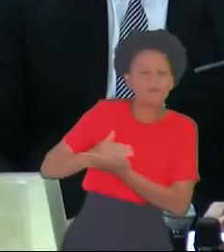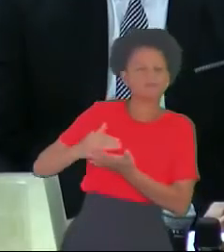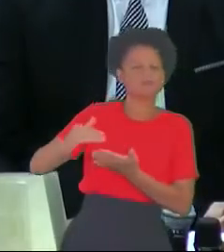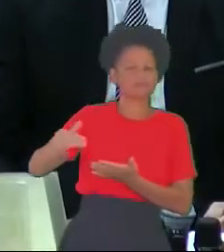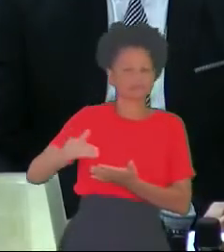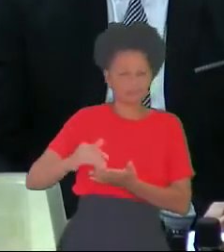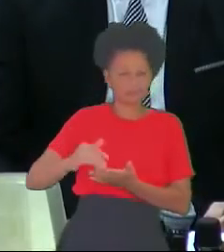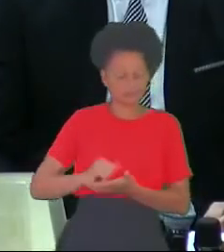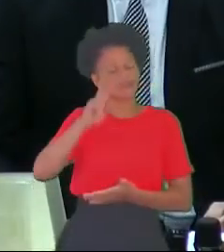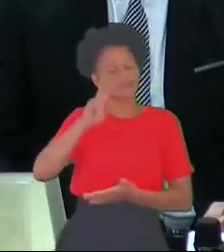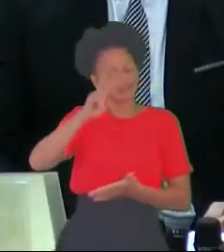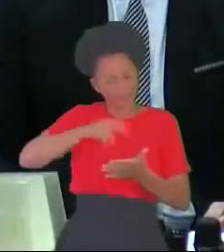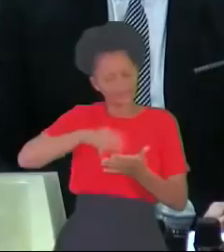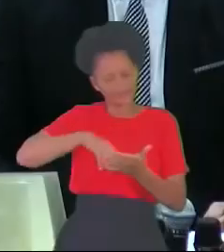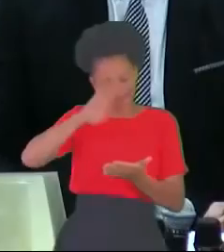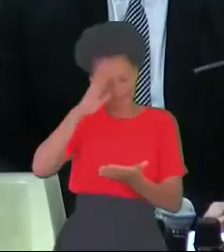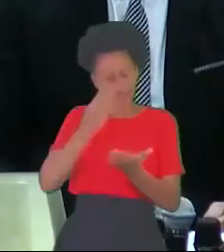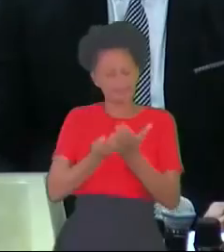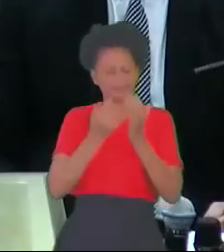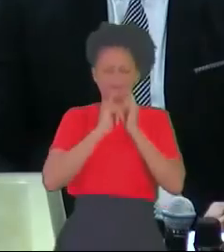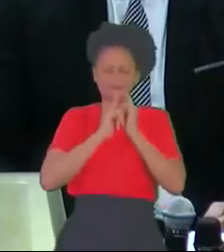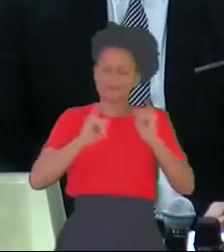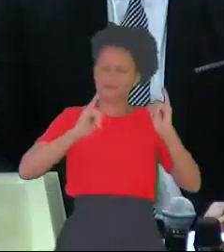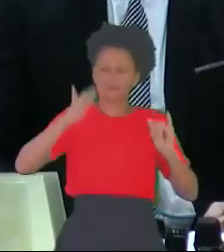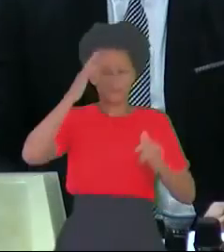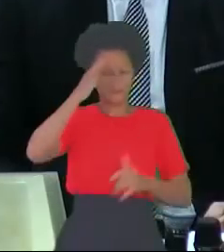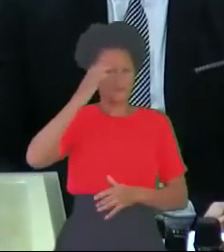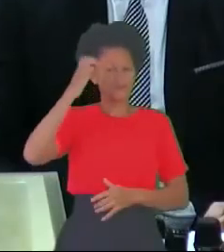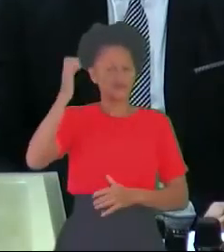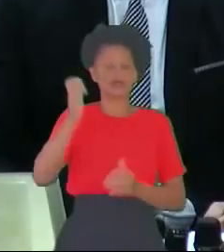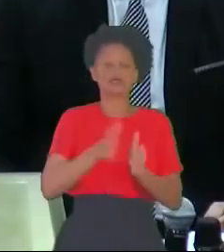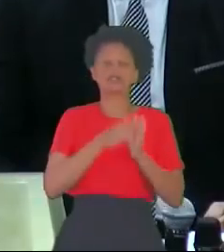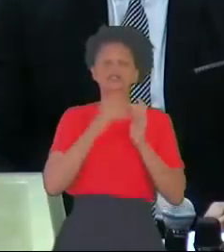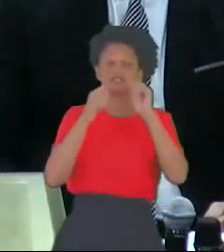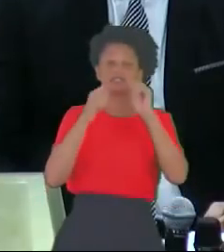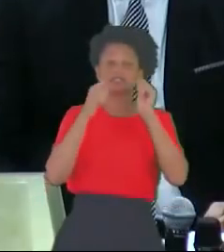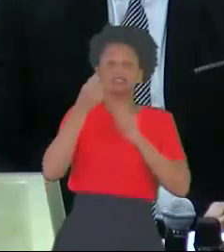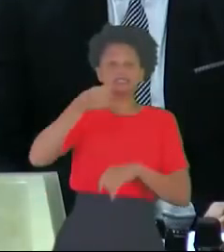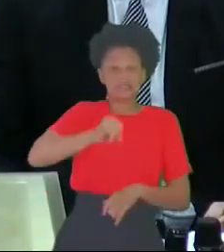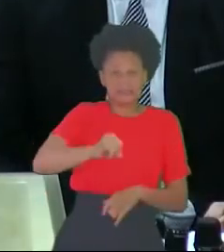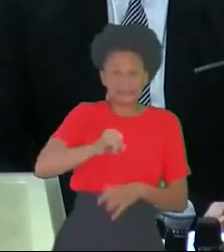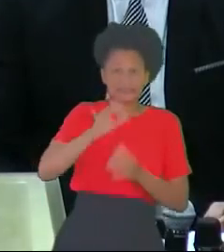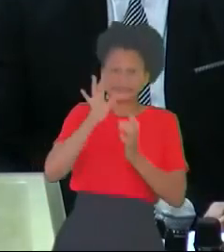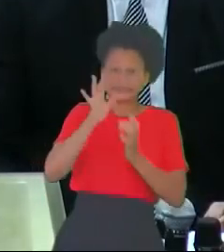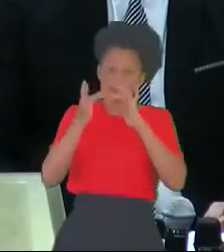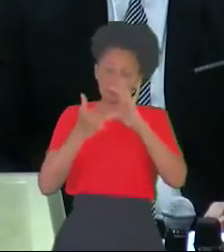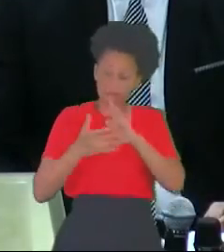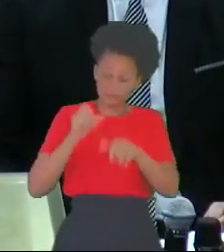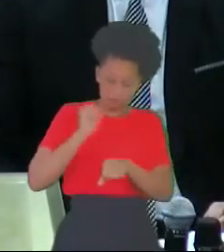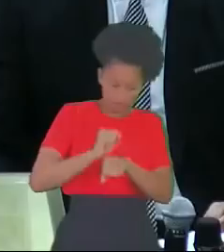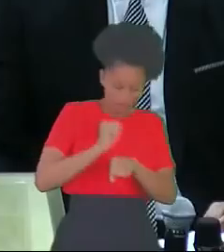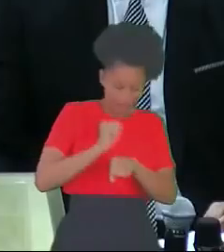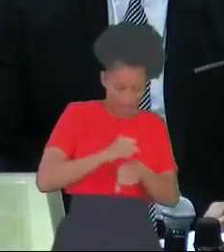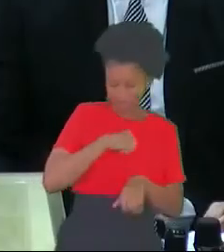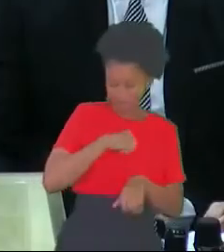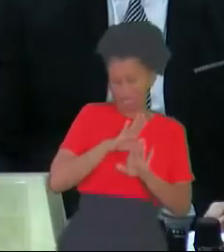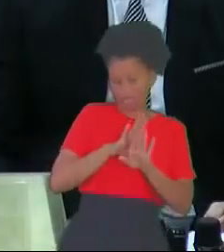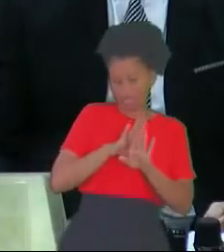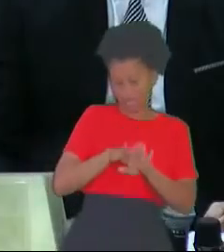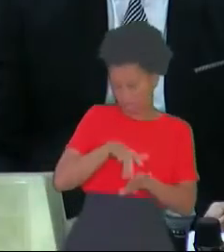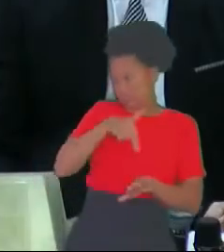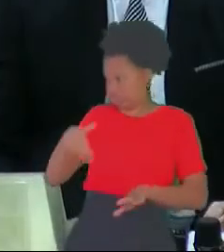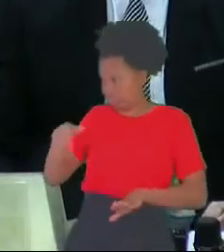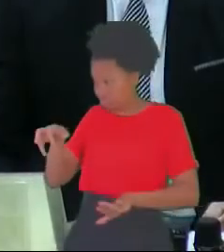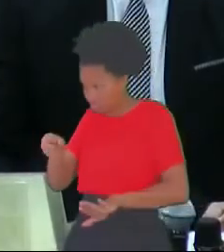leia o nosso credo, nossa declaração de fé que fala nisso, aleluia, é que se Jesus for esperar que a gente se levante, se